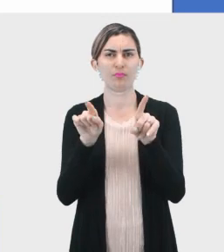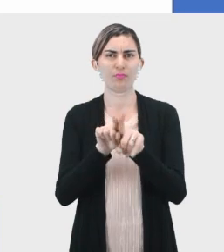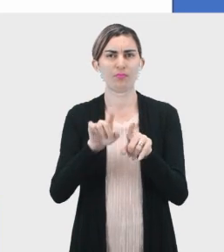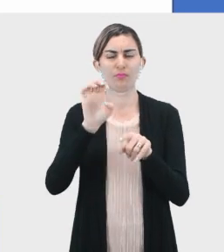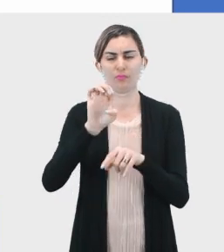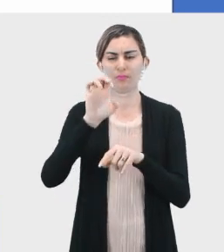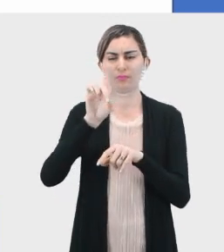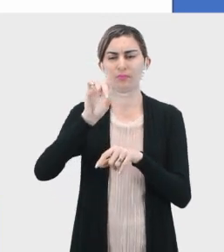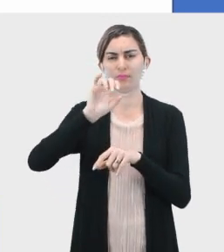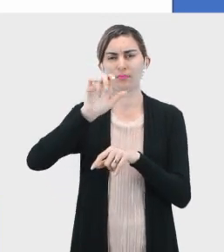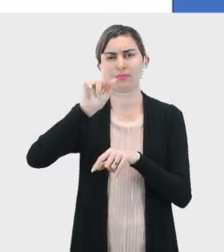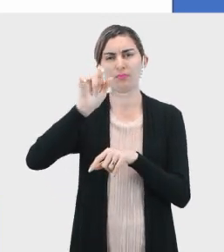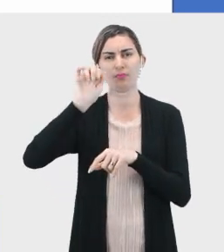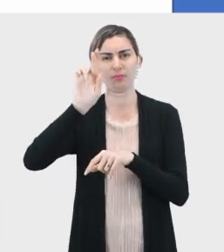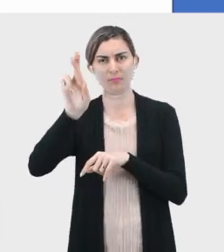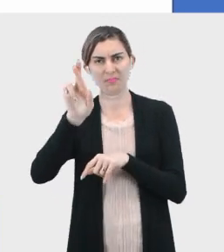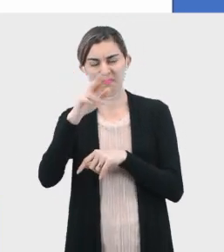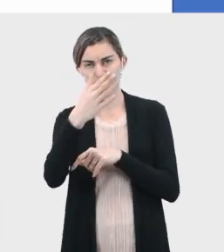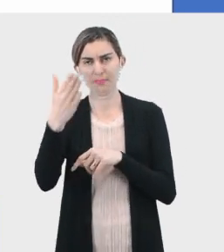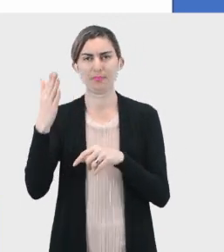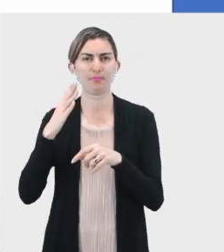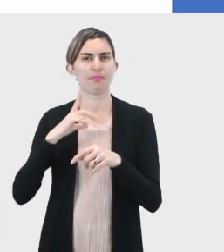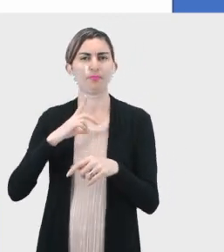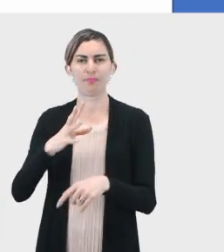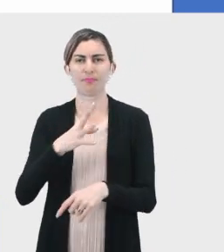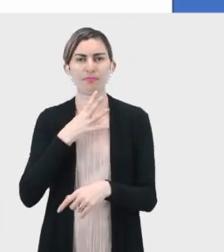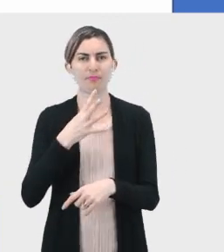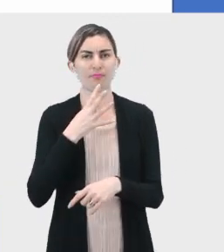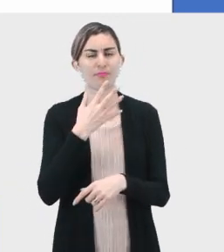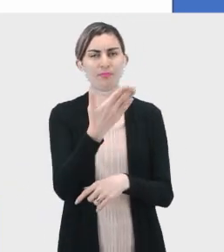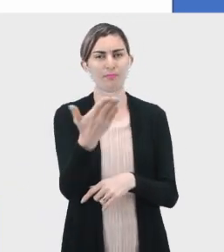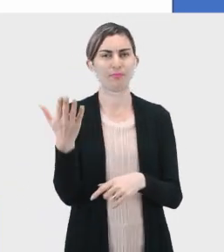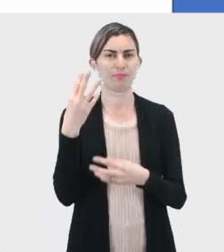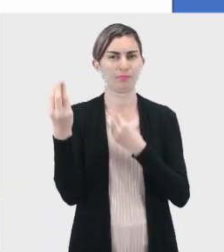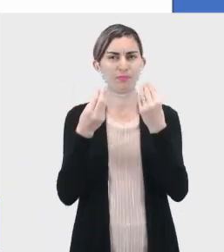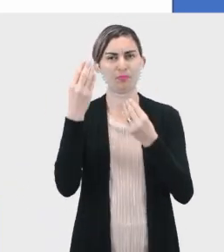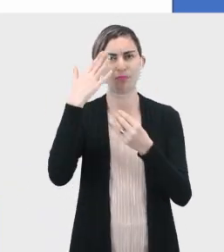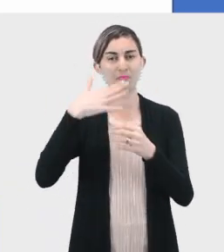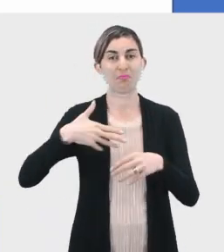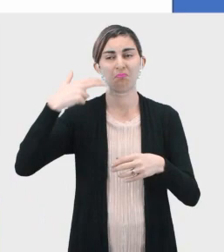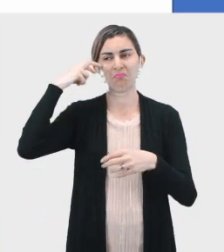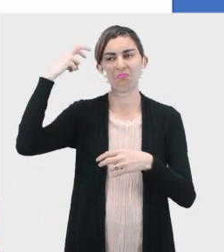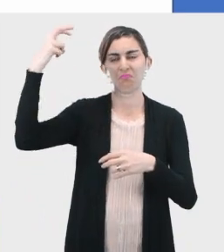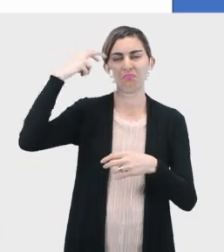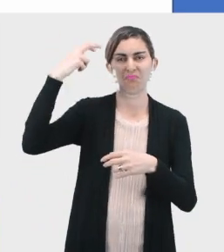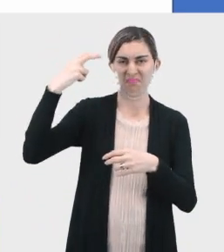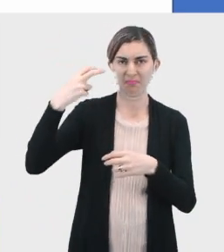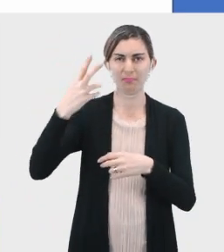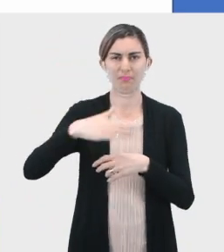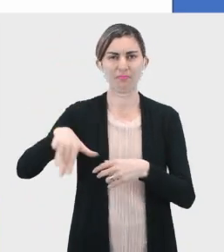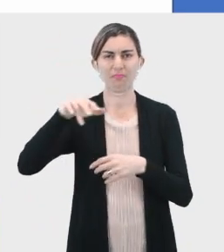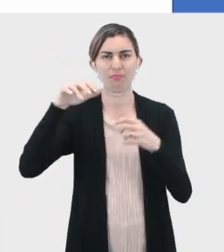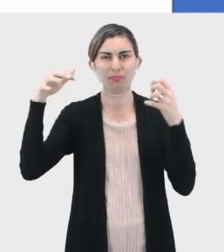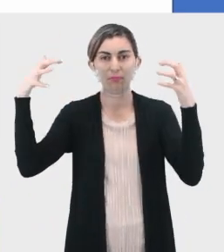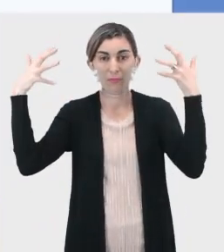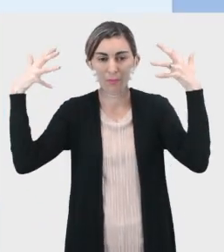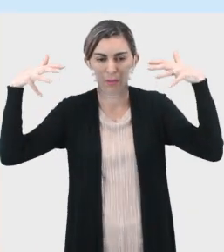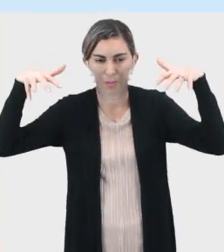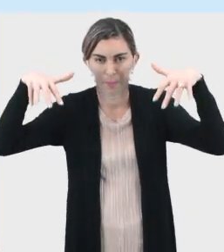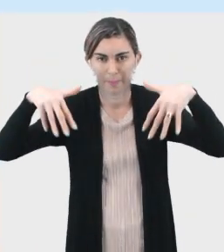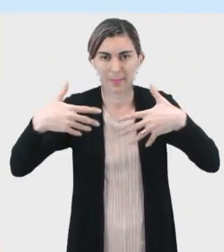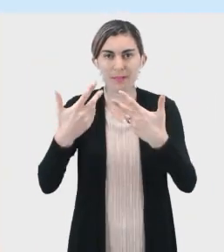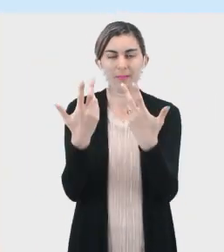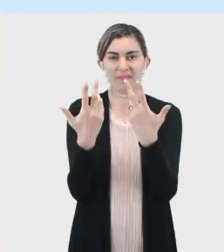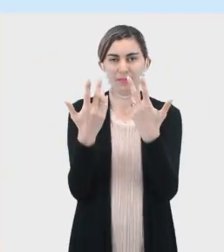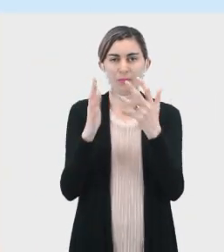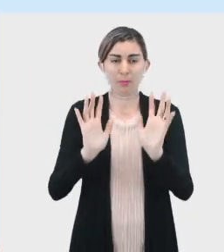chamado também de Edgar Allan Poe, que ele é conhecido como um dos mestres do